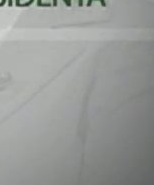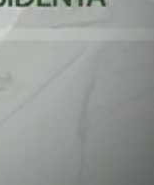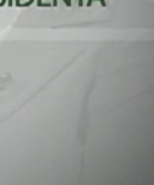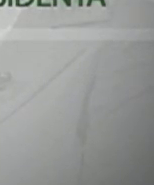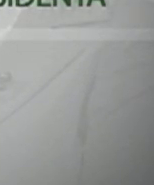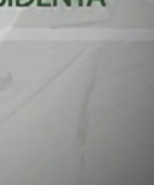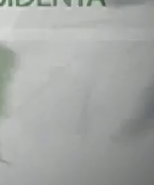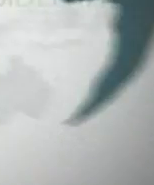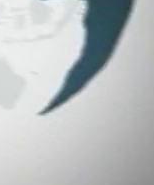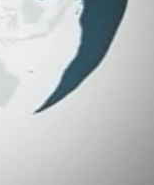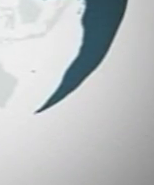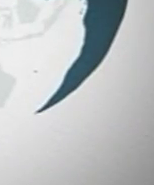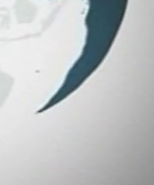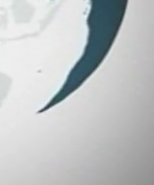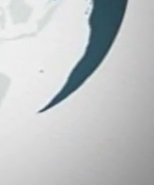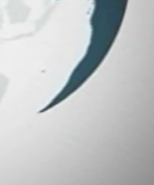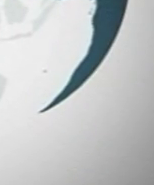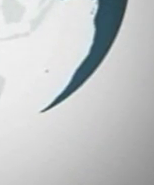TV do Governo Federal